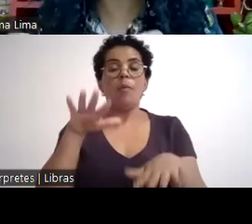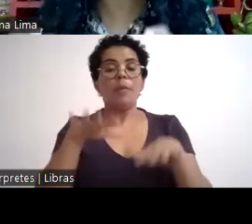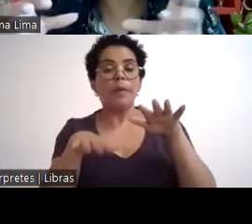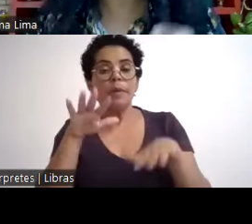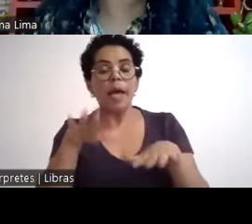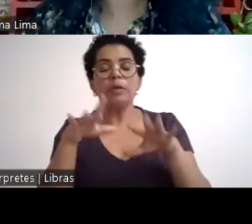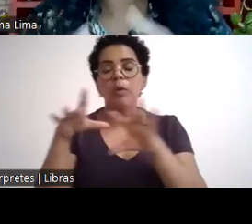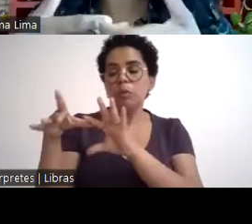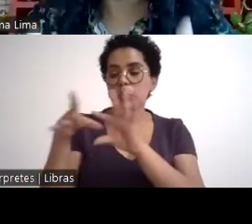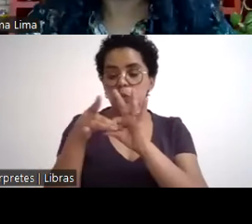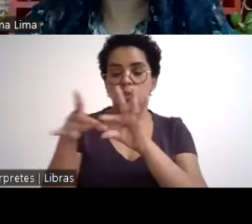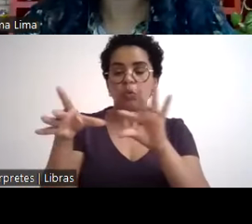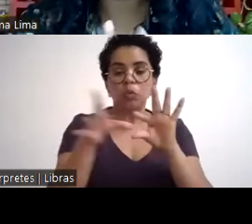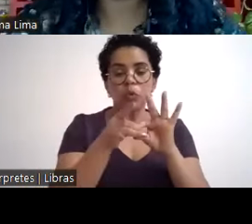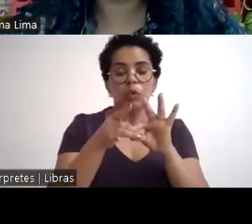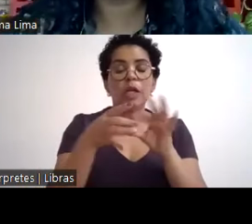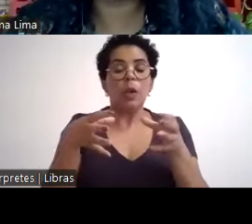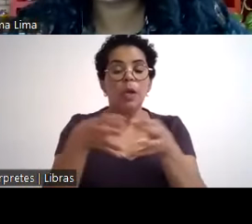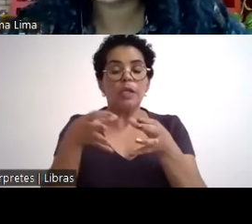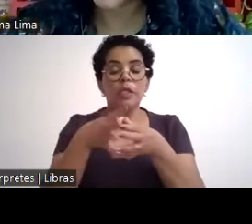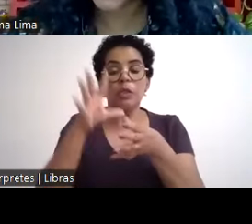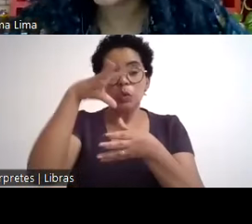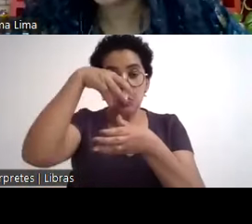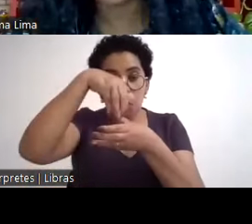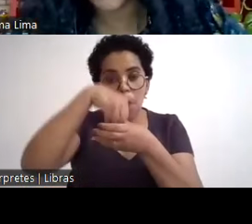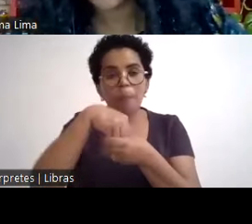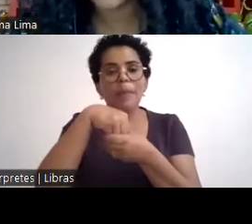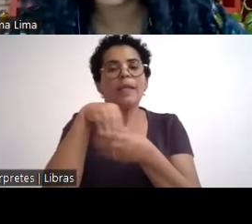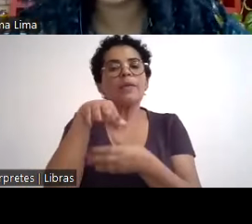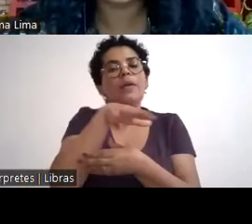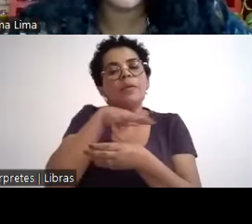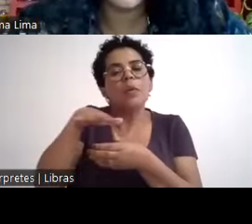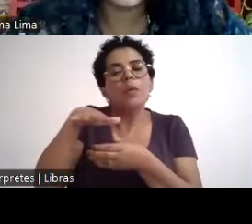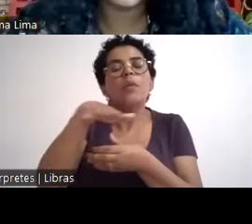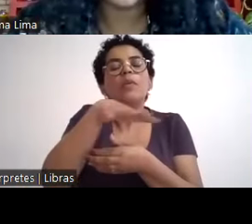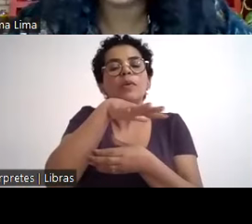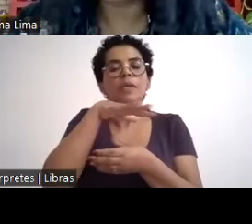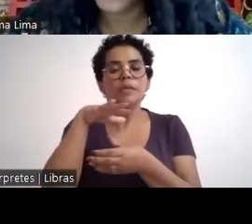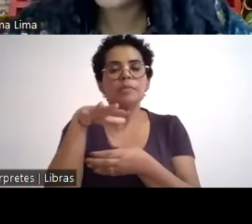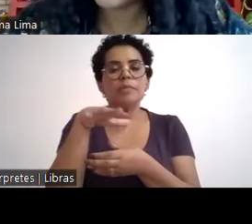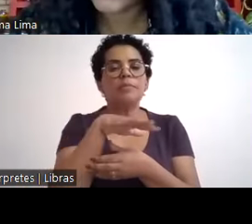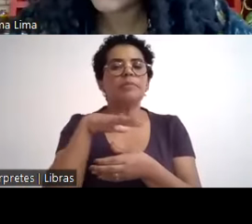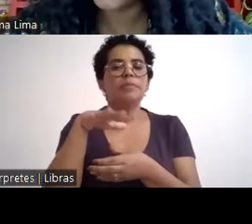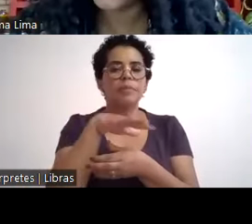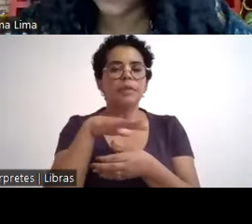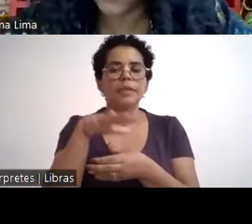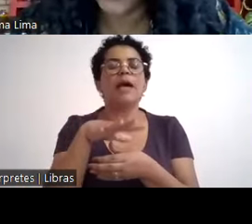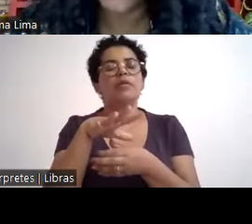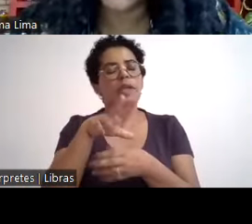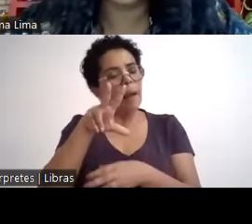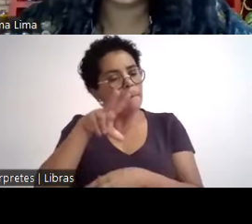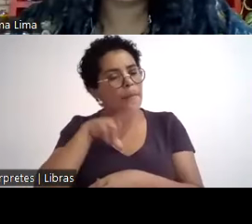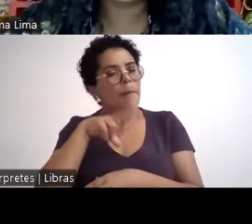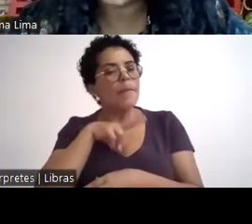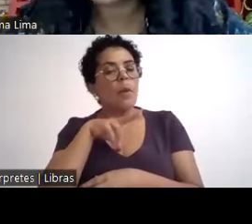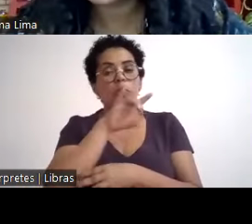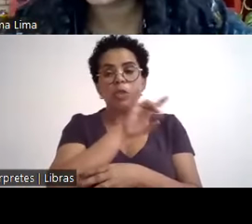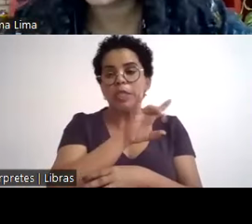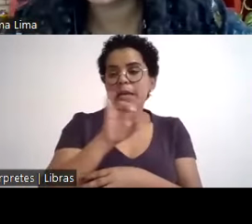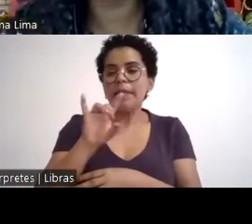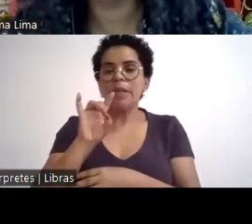grupos étnicos dentro do espaço, obviamente, ao qual eles pertenciam naturalmente. Então,